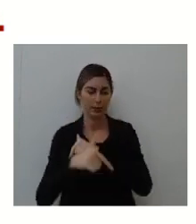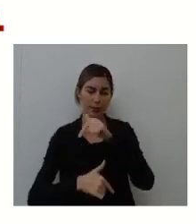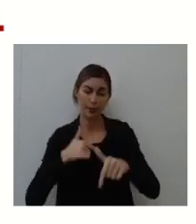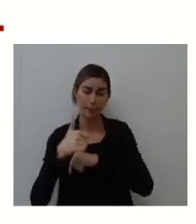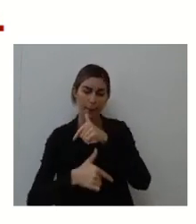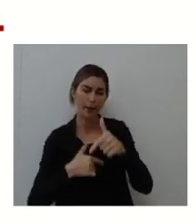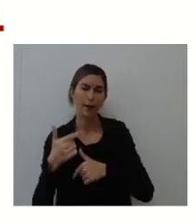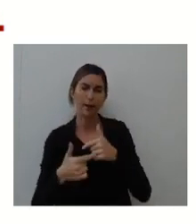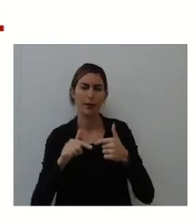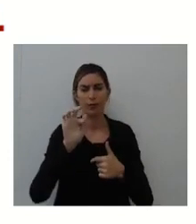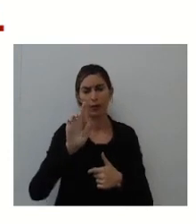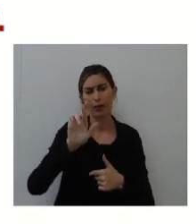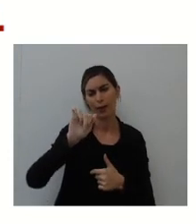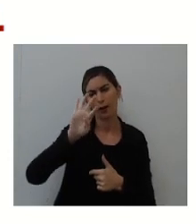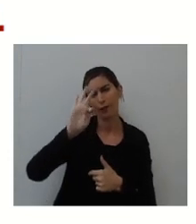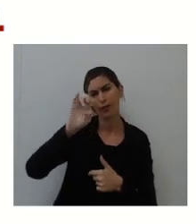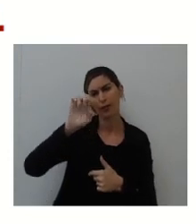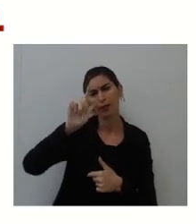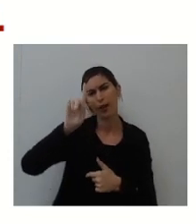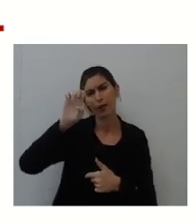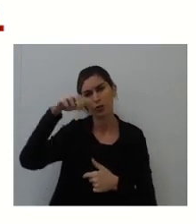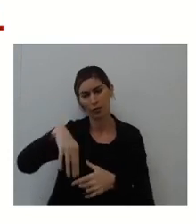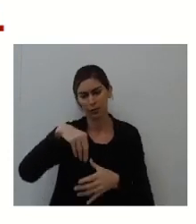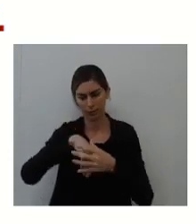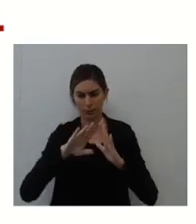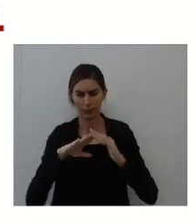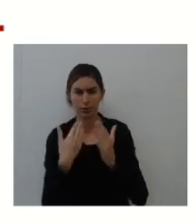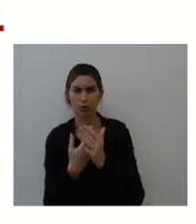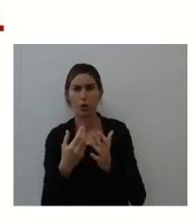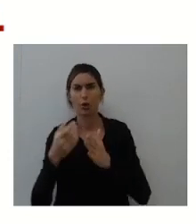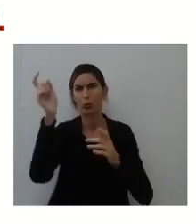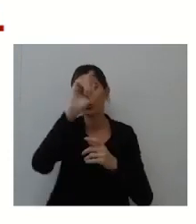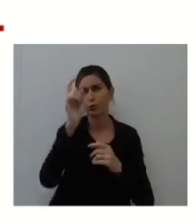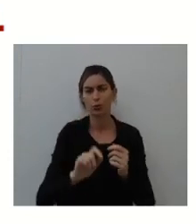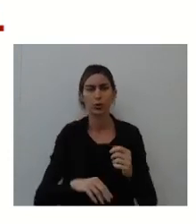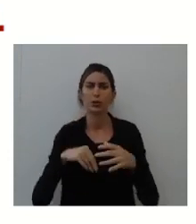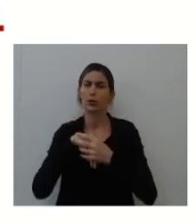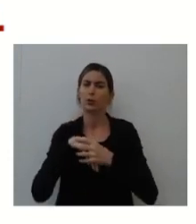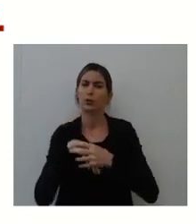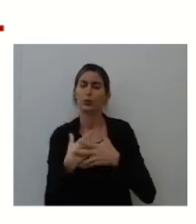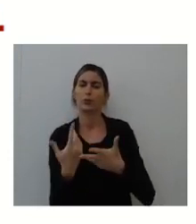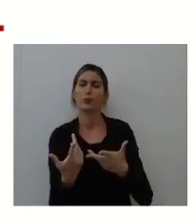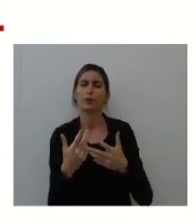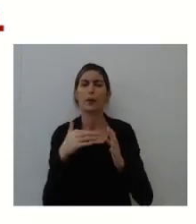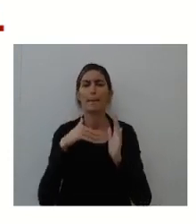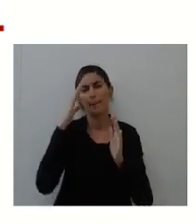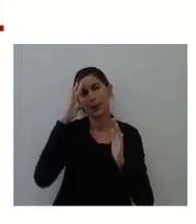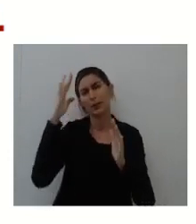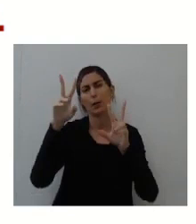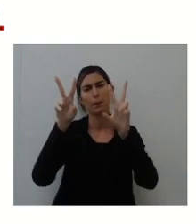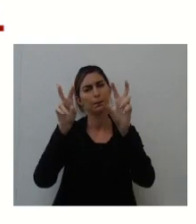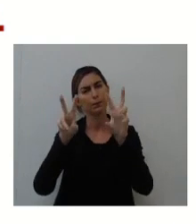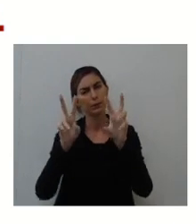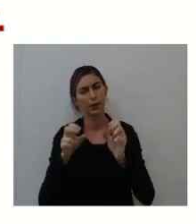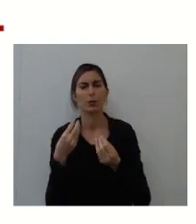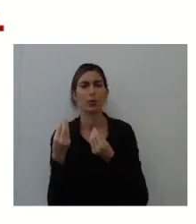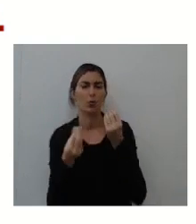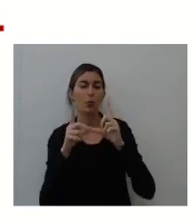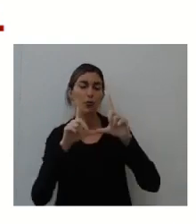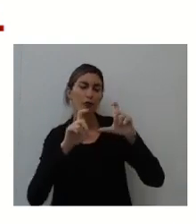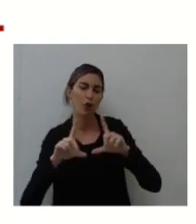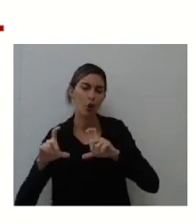trabalho sobre grafitagem na escola. De que forma esse texto abordou o assunto principal? Com fotos